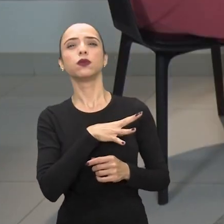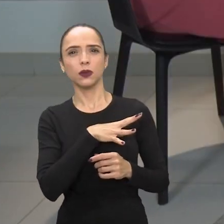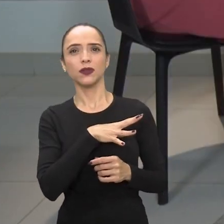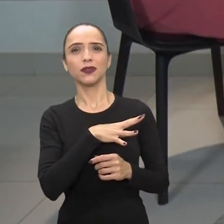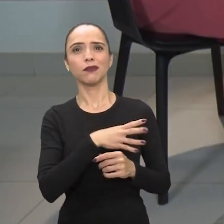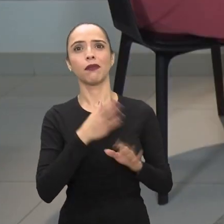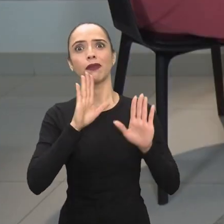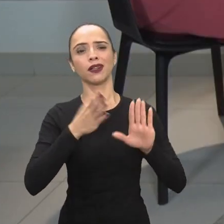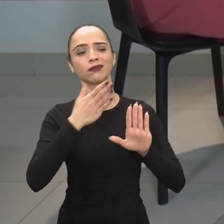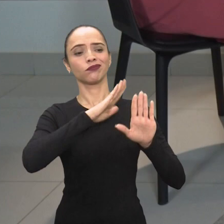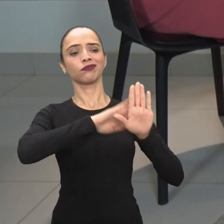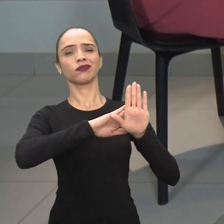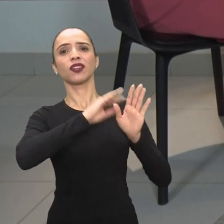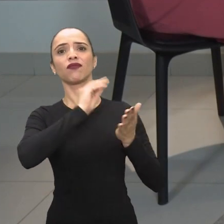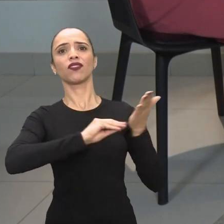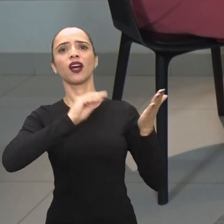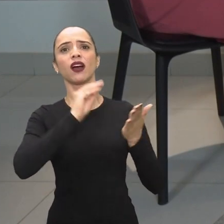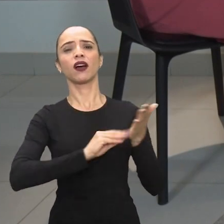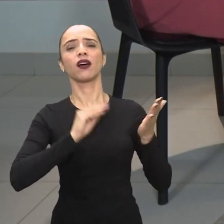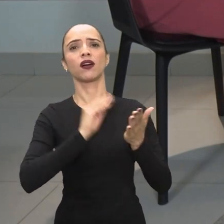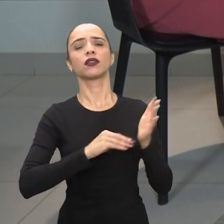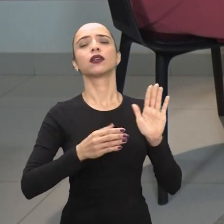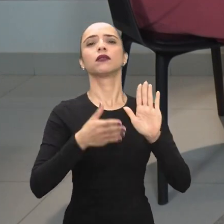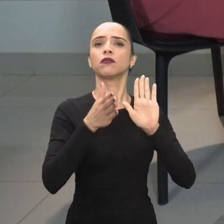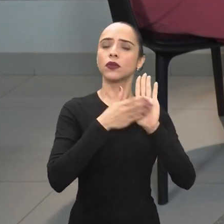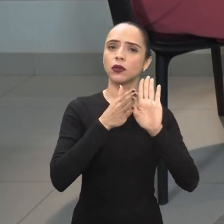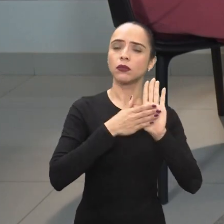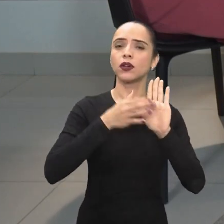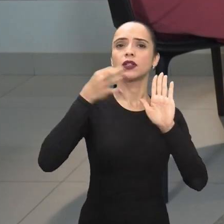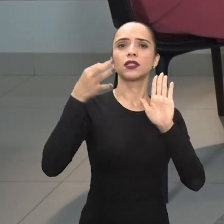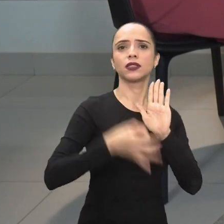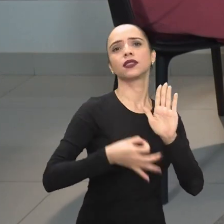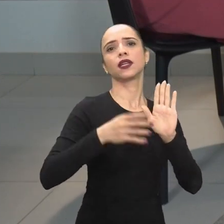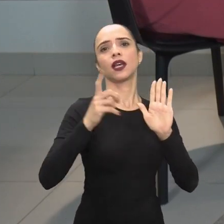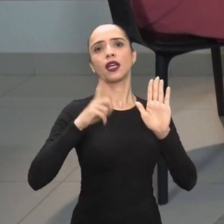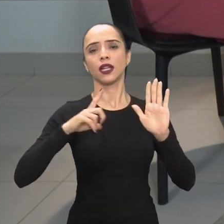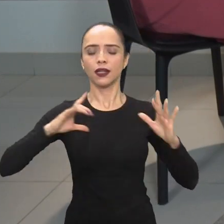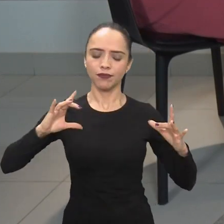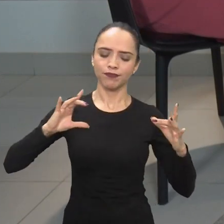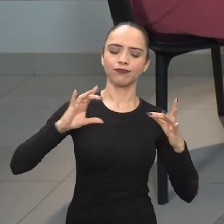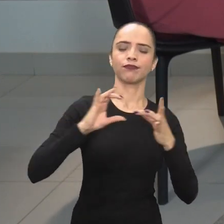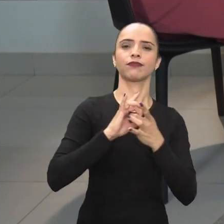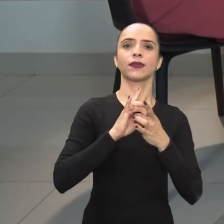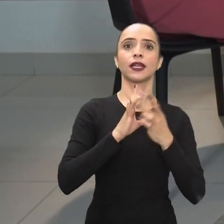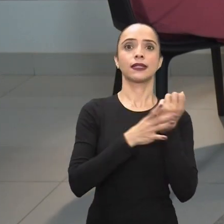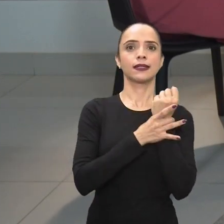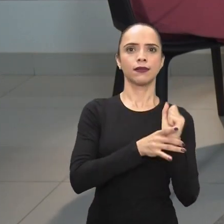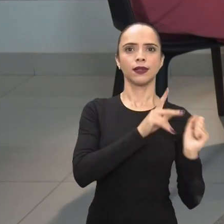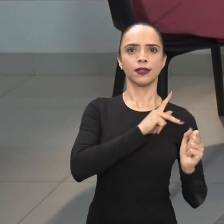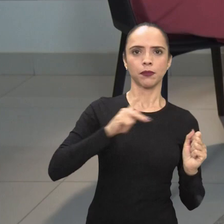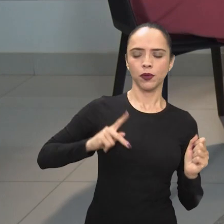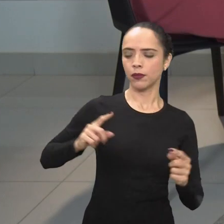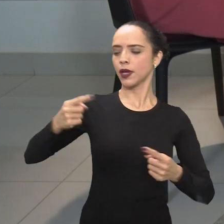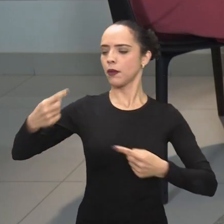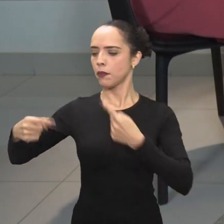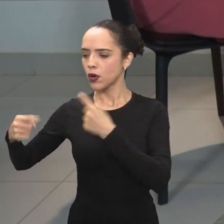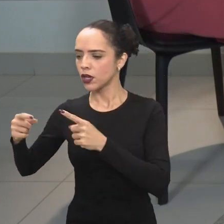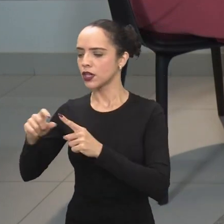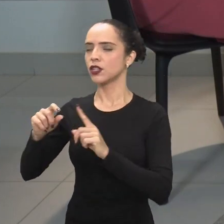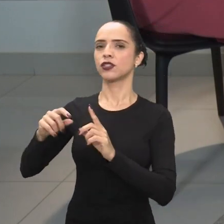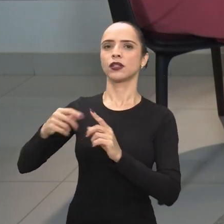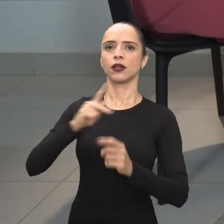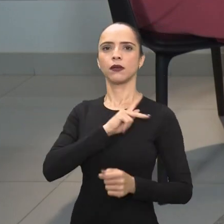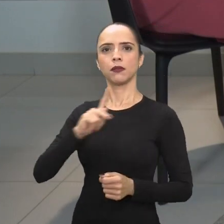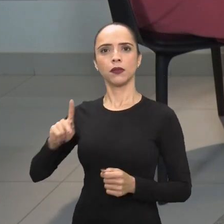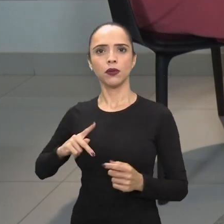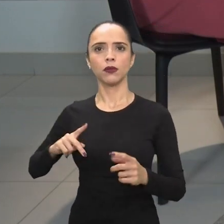propostas que efetivamente poderiam contribuir para a segurança pública né propostas que Linkin a segurança pública com políticas públicas com políticas sociais